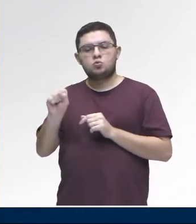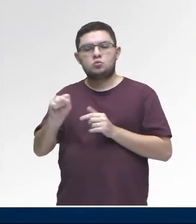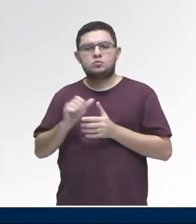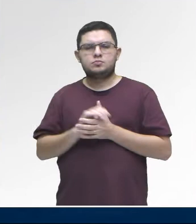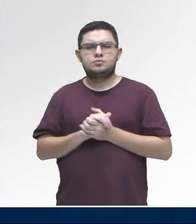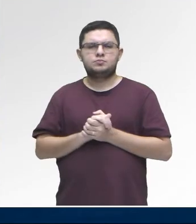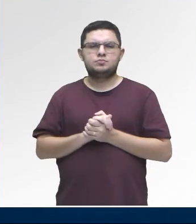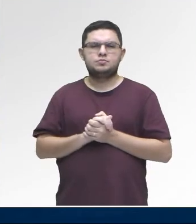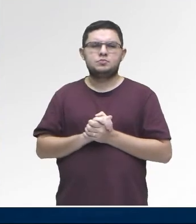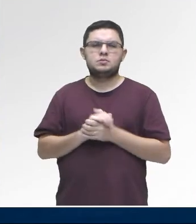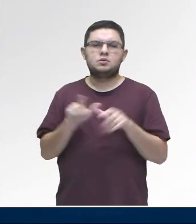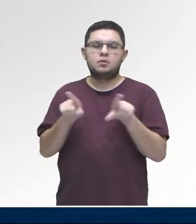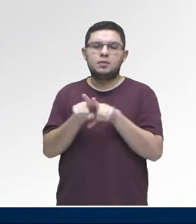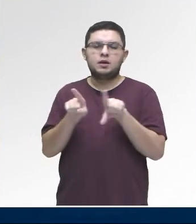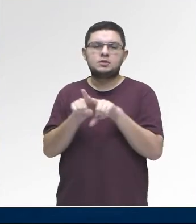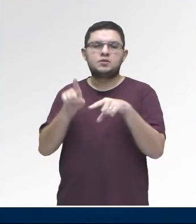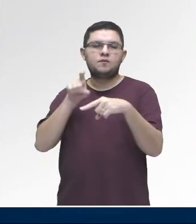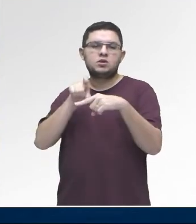dividir